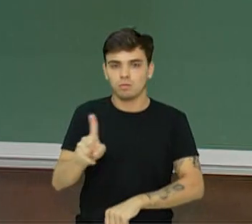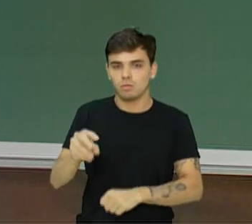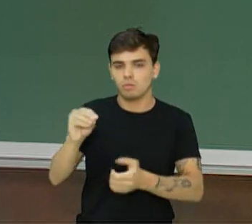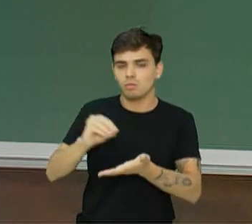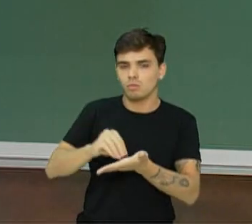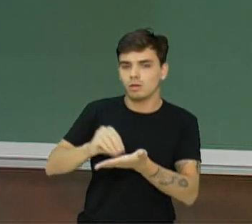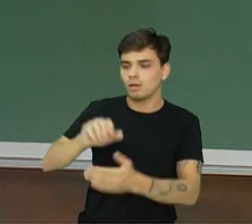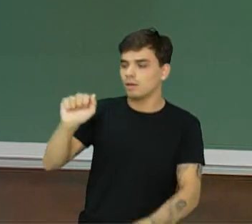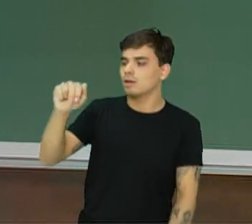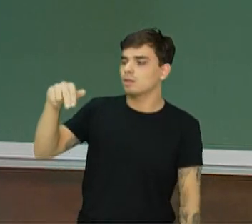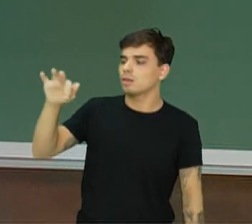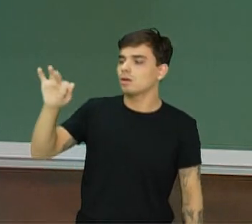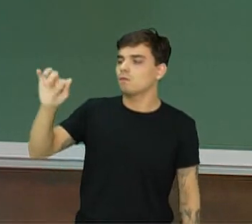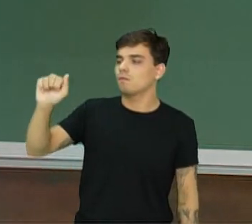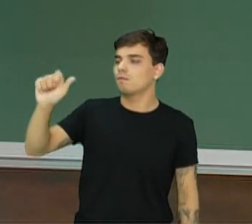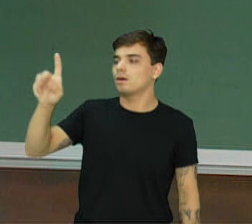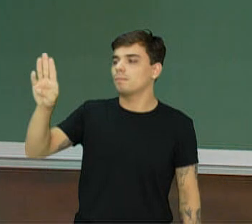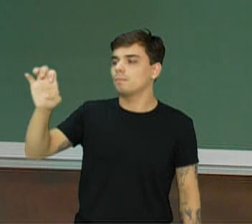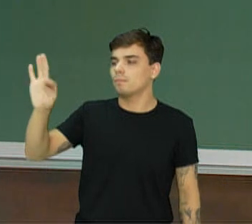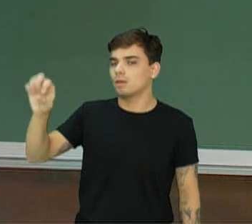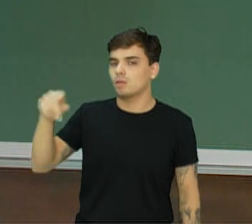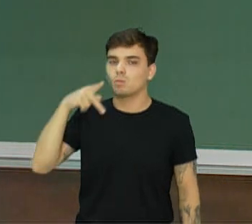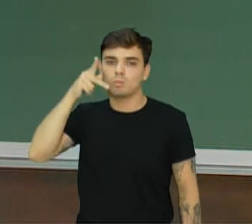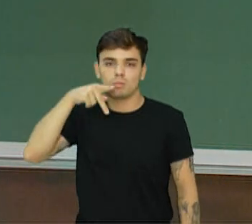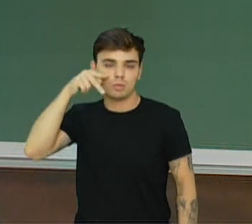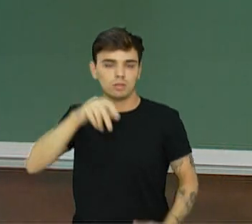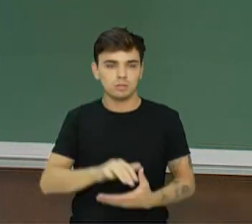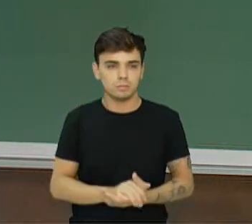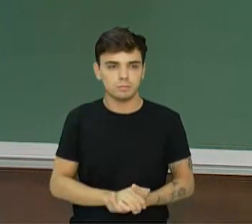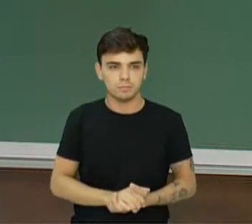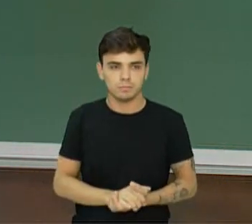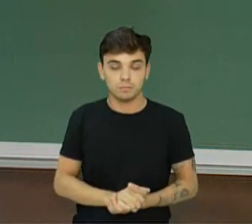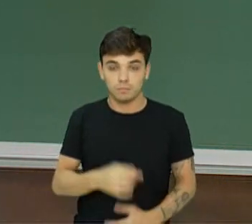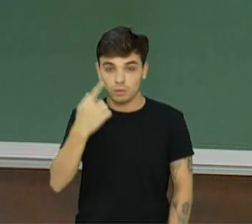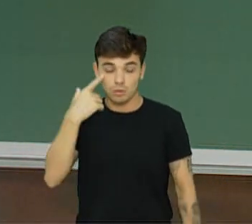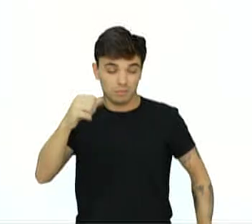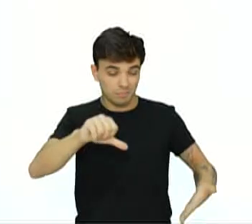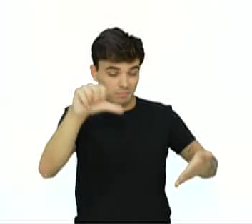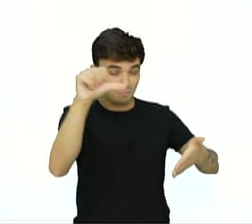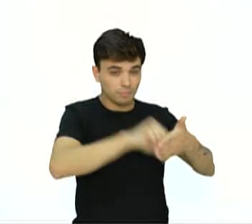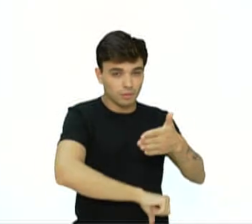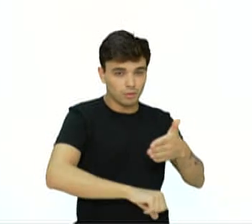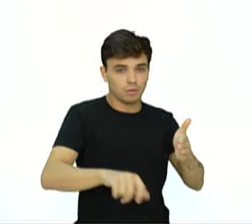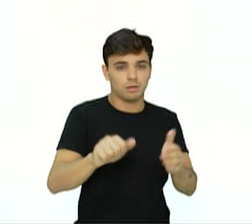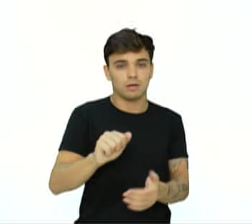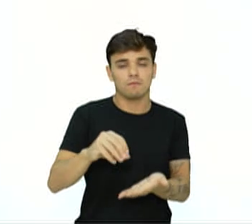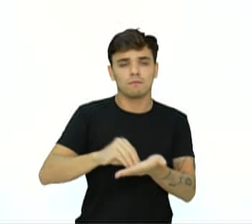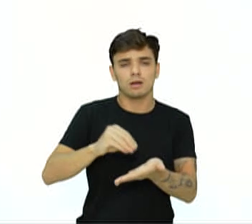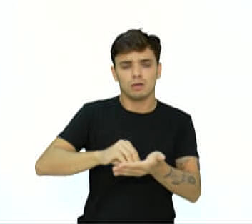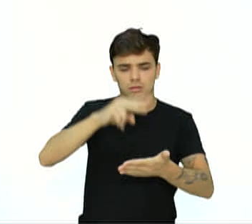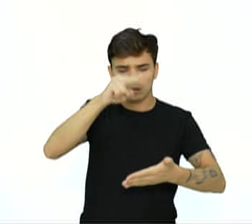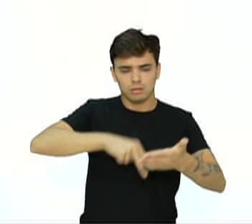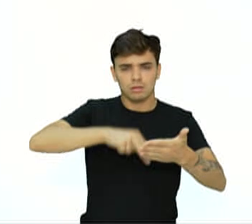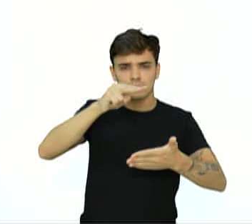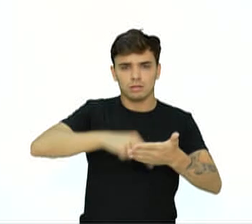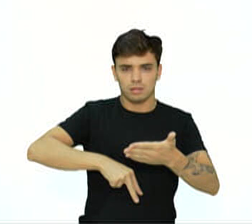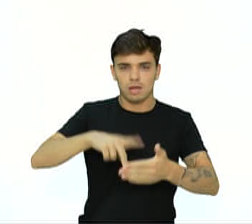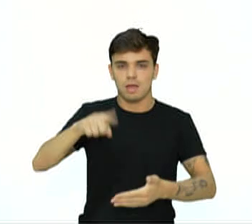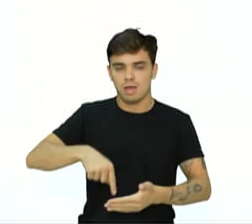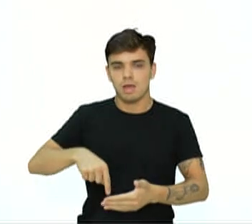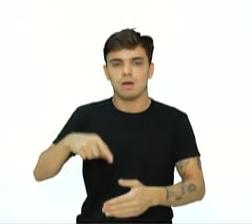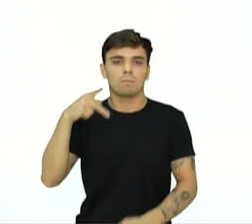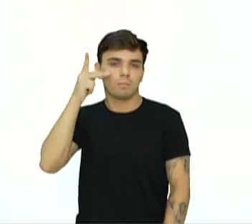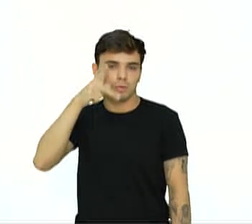Analfabeto Político. Vamos ler juntos. O pior analfabeto é o analfabeto